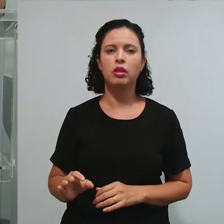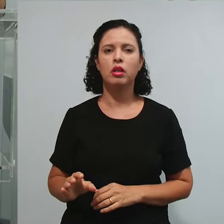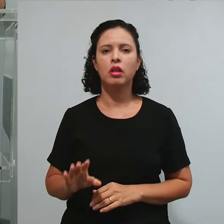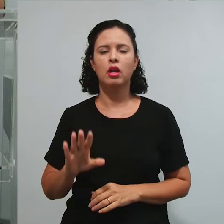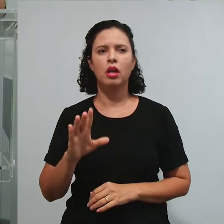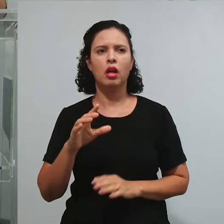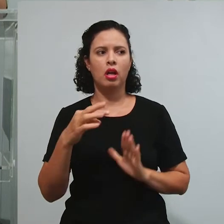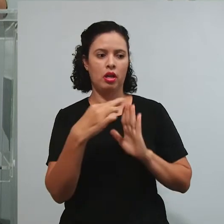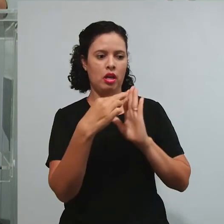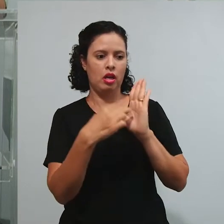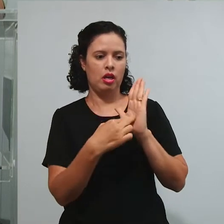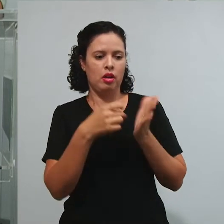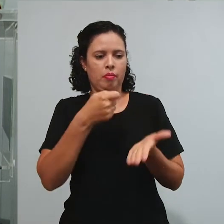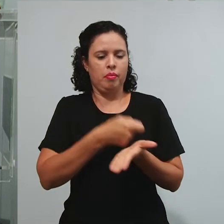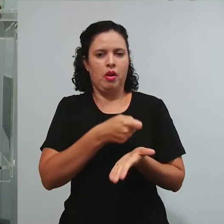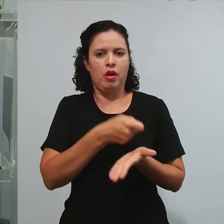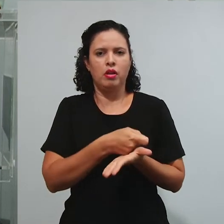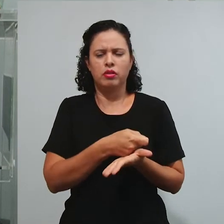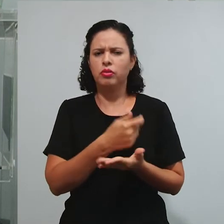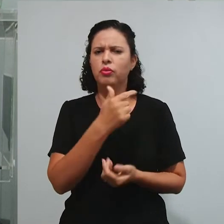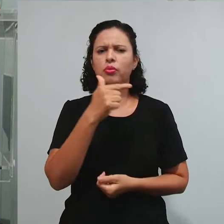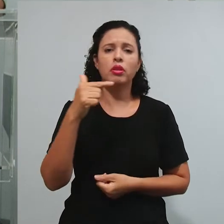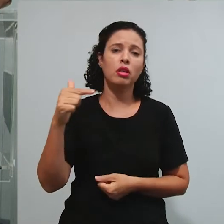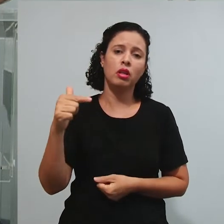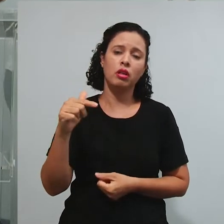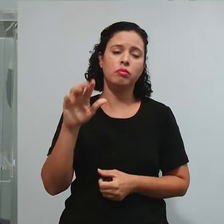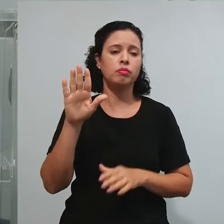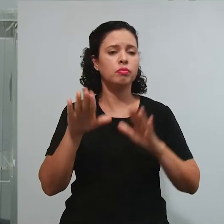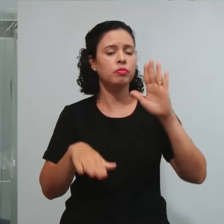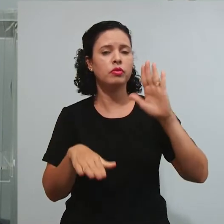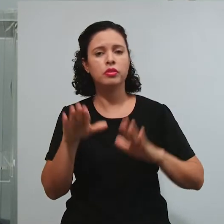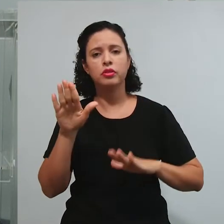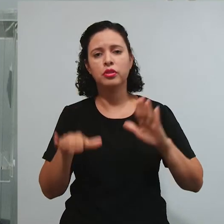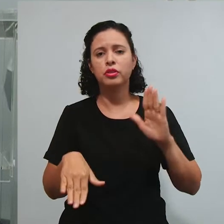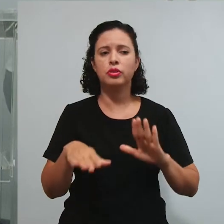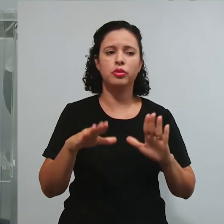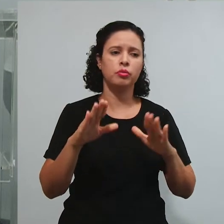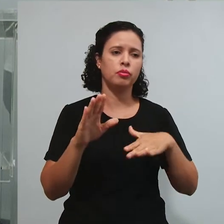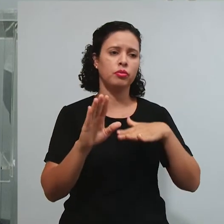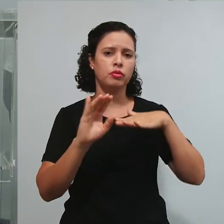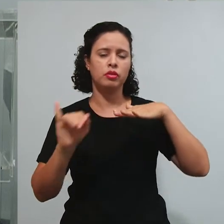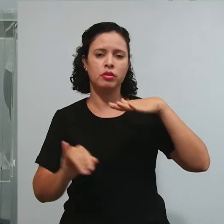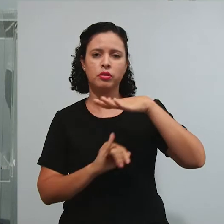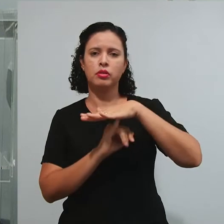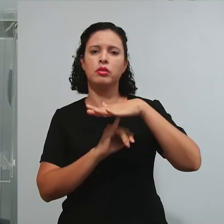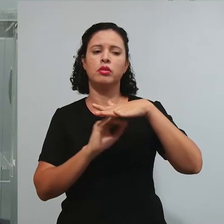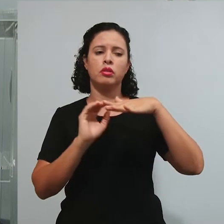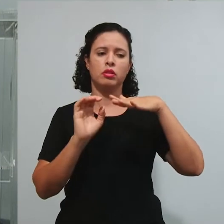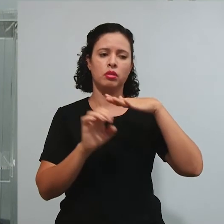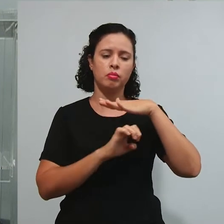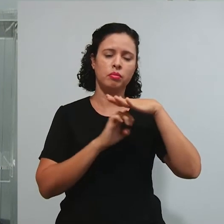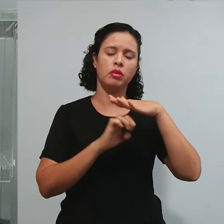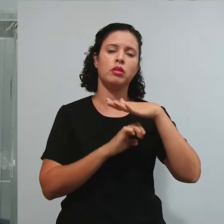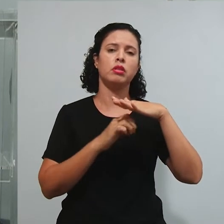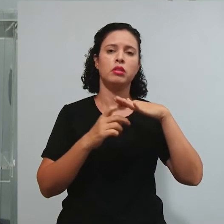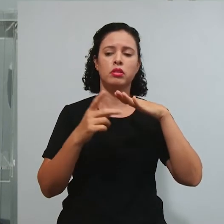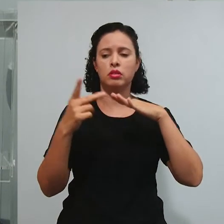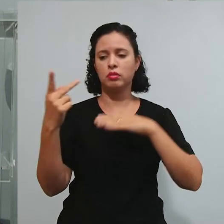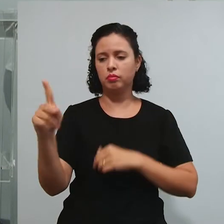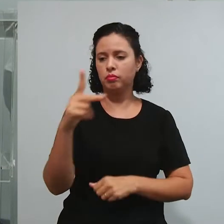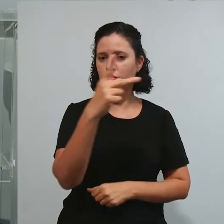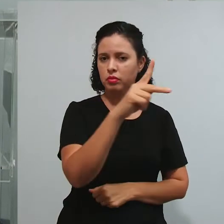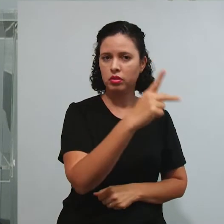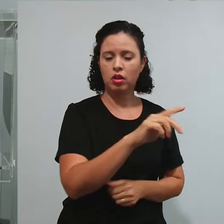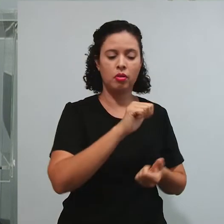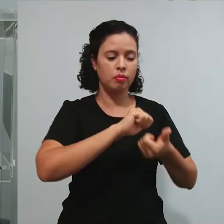uma regra, tem que ser assim, não. Vai depender muito do funcionamento da organização, da sua necessidade, e ela vai